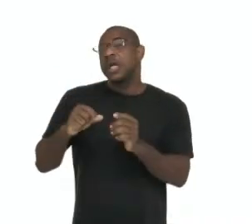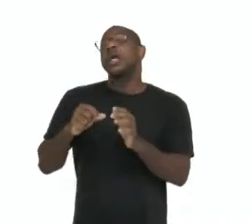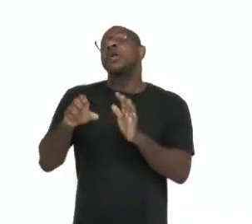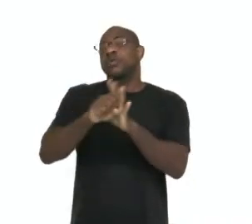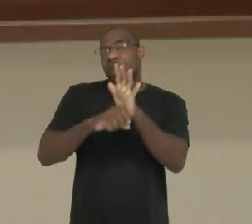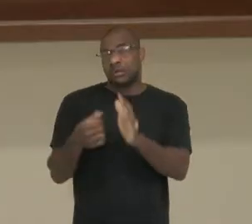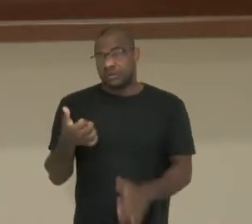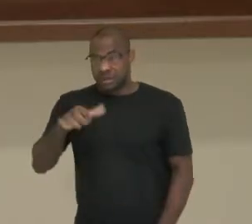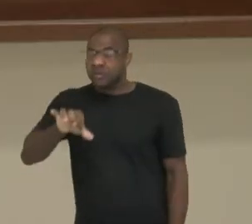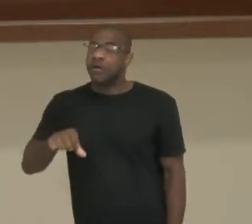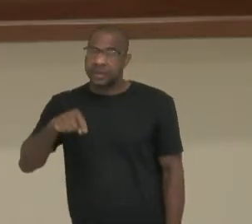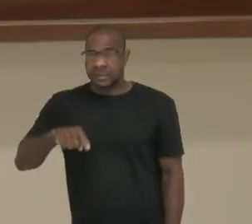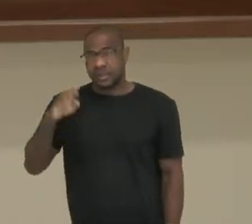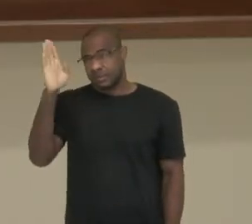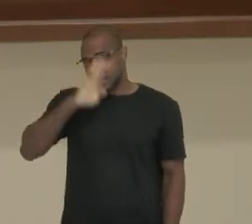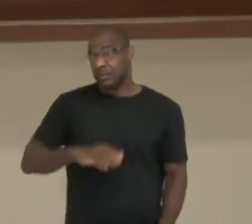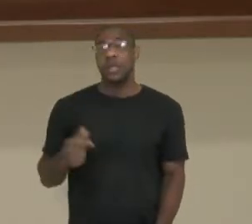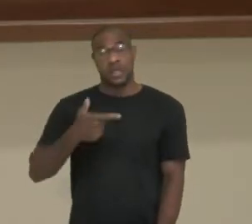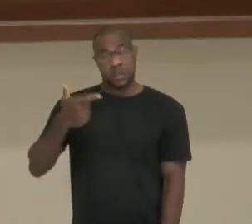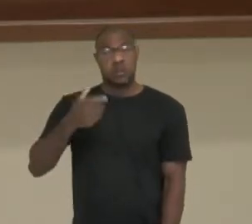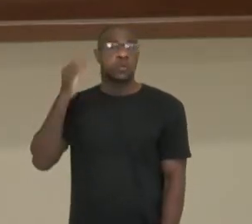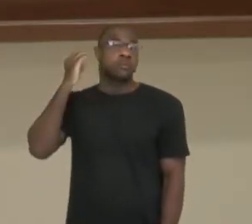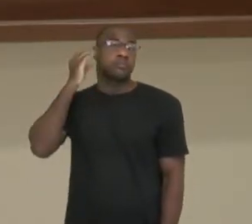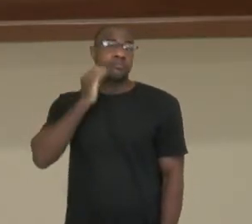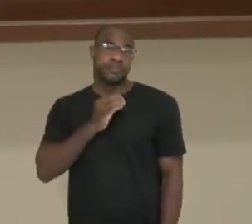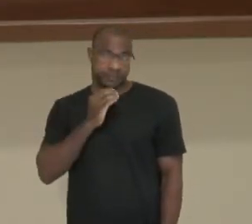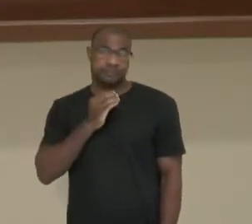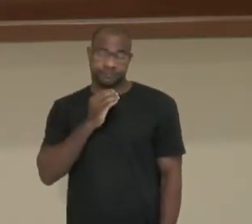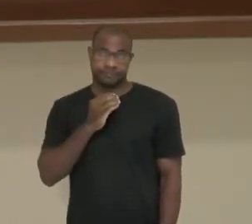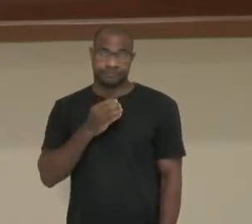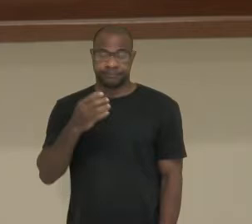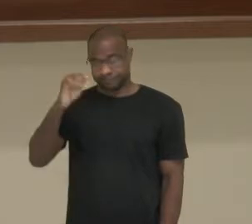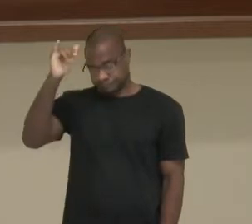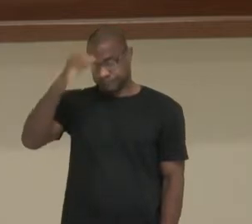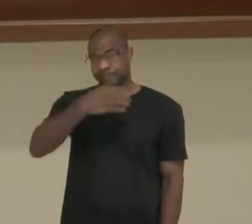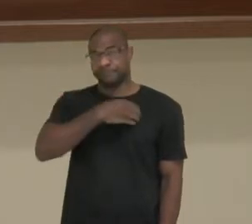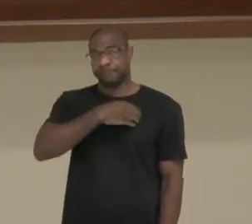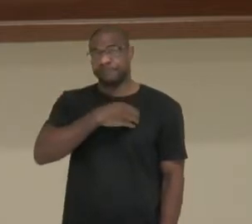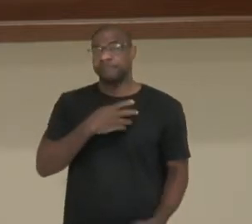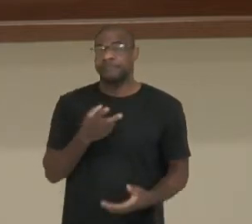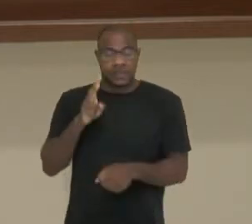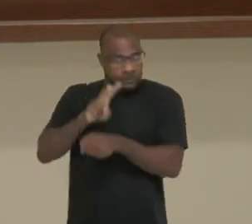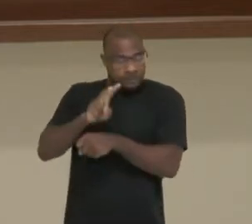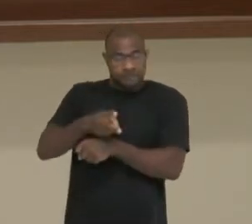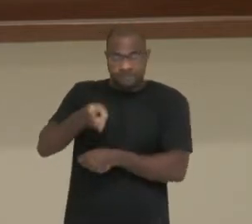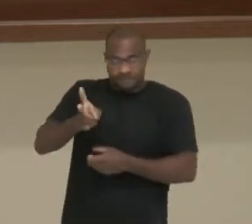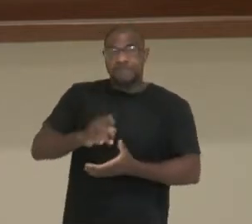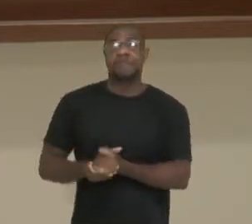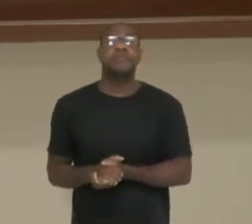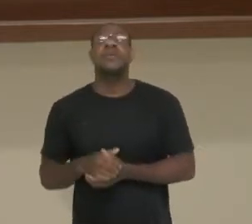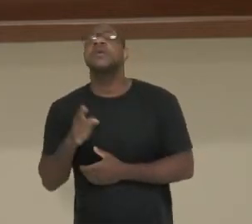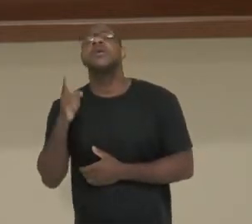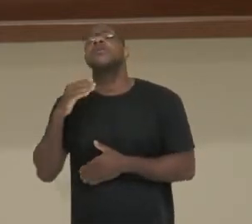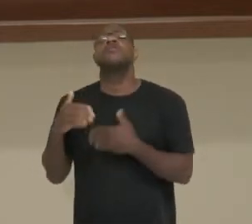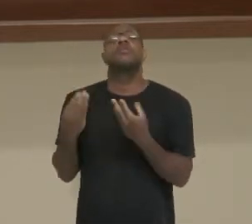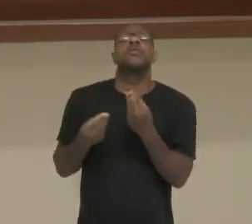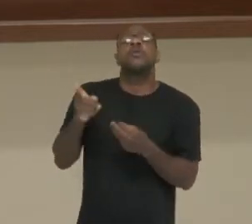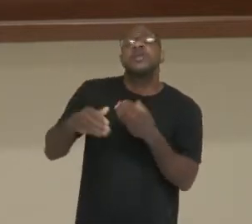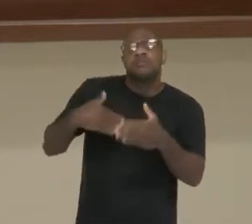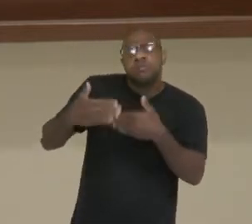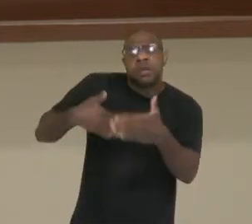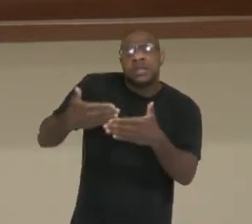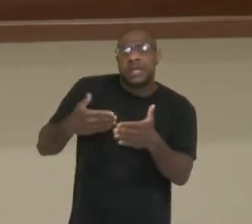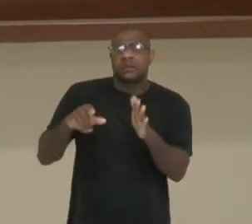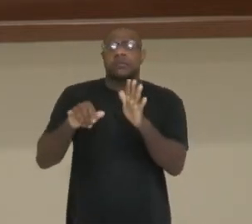segundo reinado do Dom Pedro II. Como você vê o processo da elaboração das leis que levam